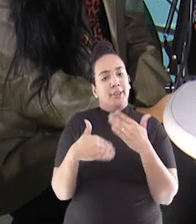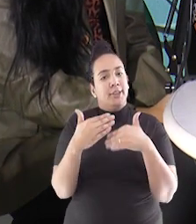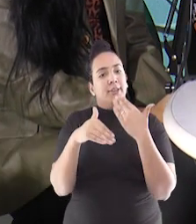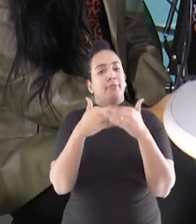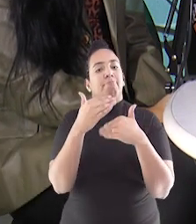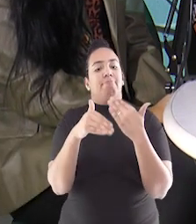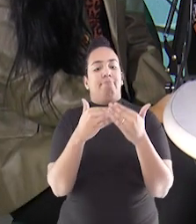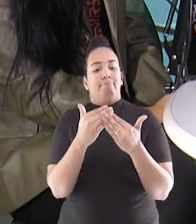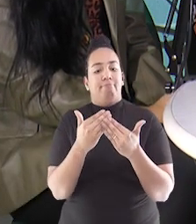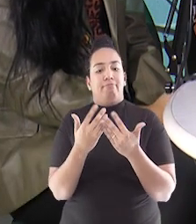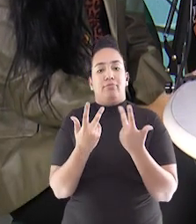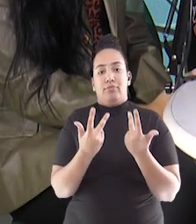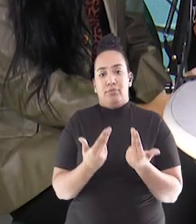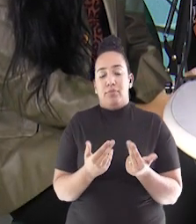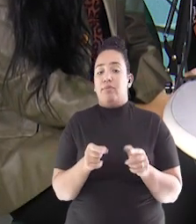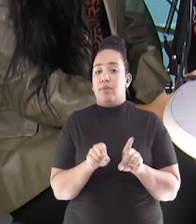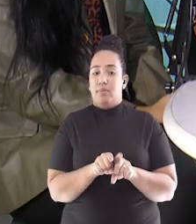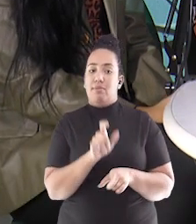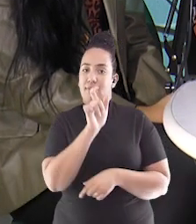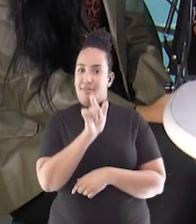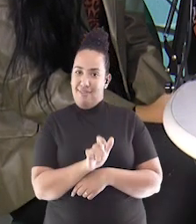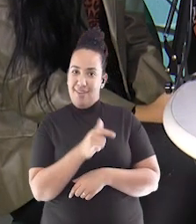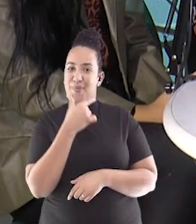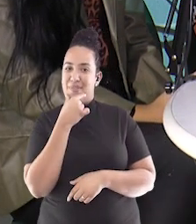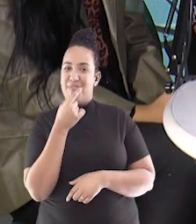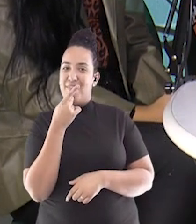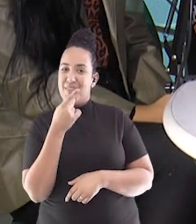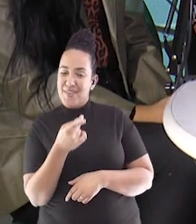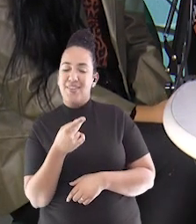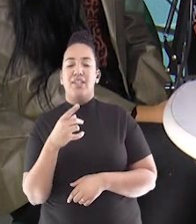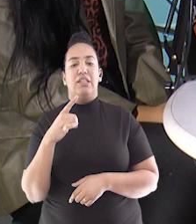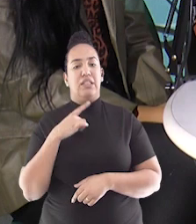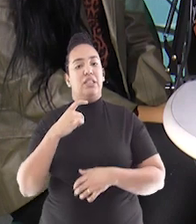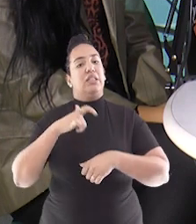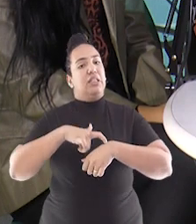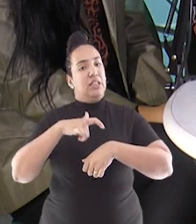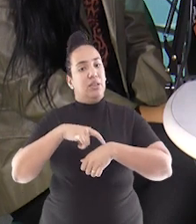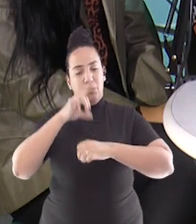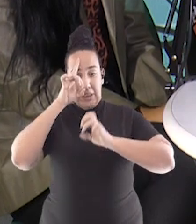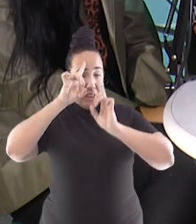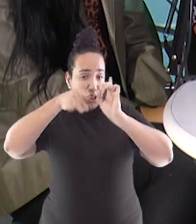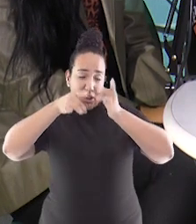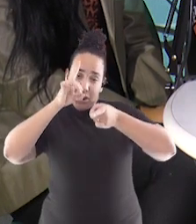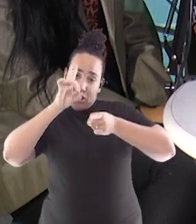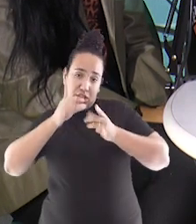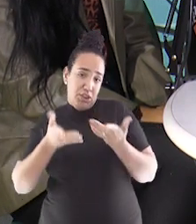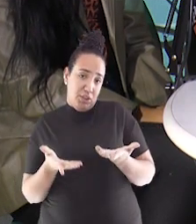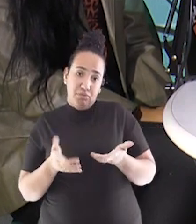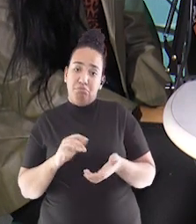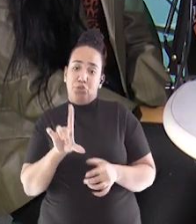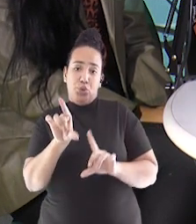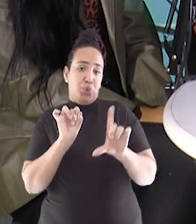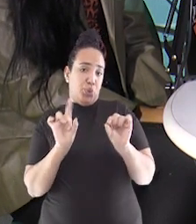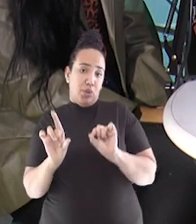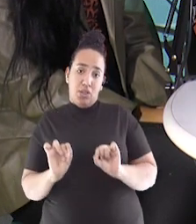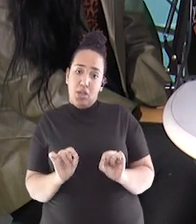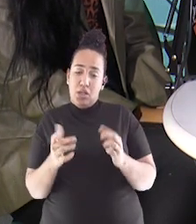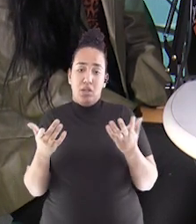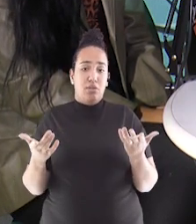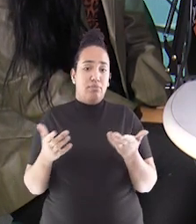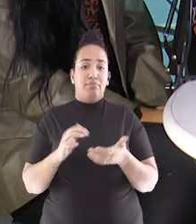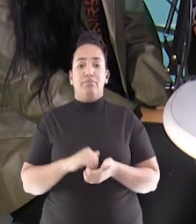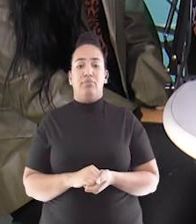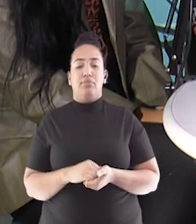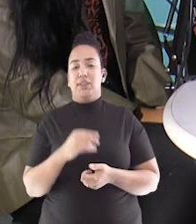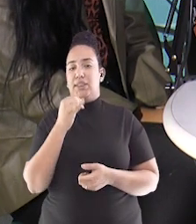construir. E como o Daniel falou, sabe, ainda tem ainda tem muito tempo para decidir. Tipo, é como a gente disse, até